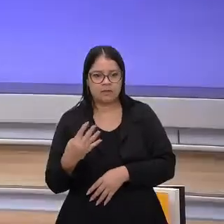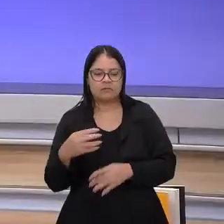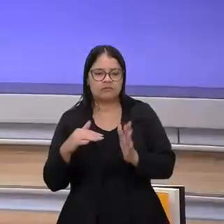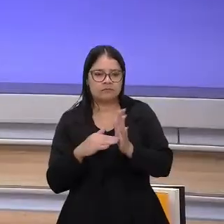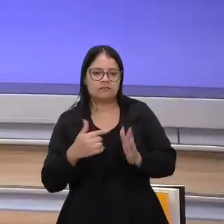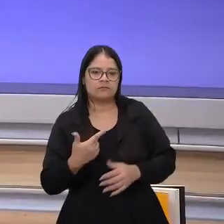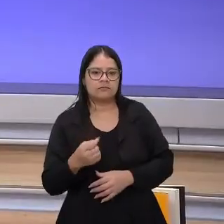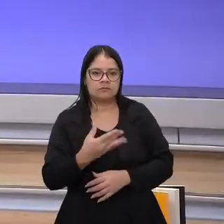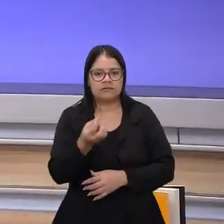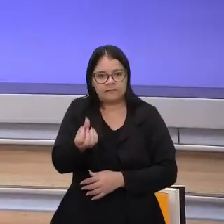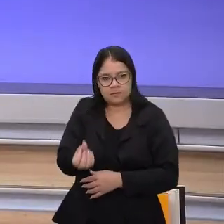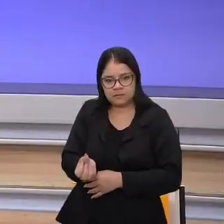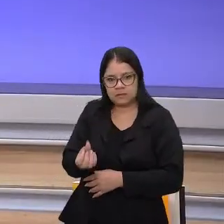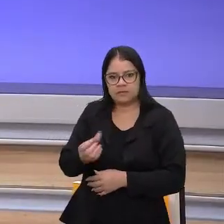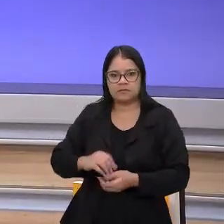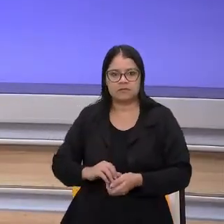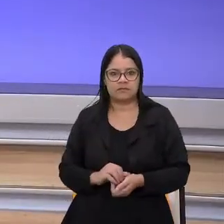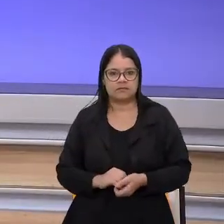2026.